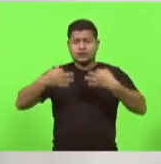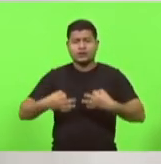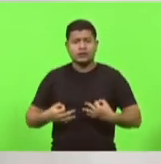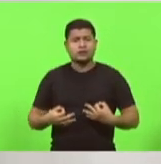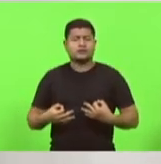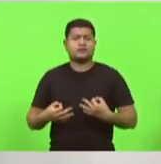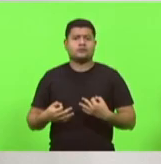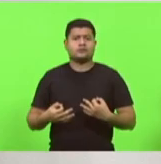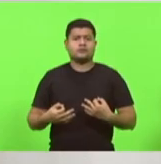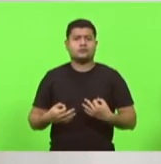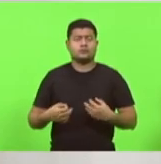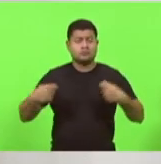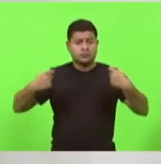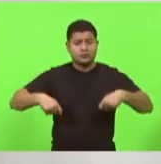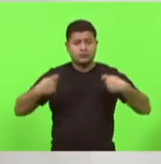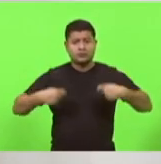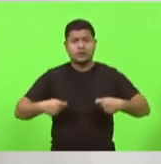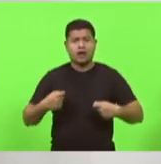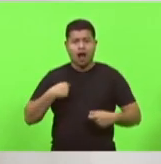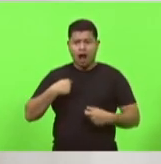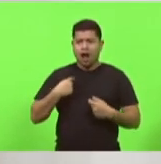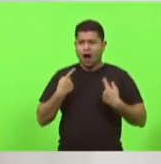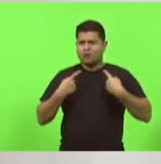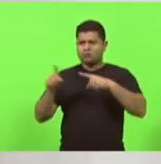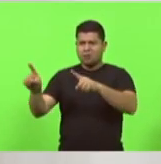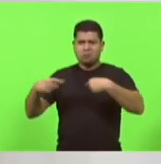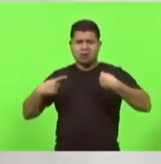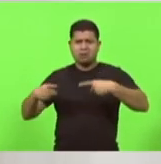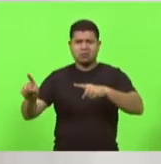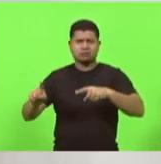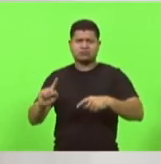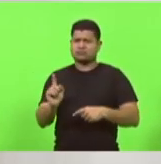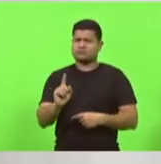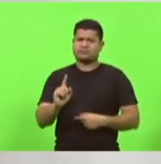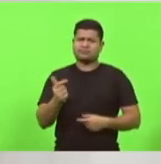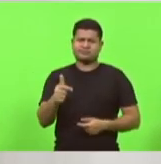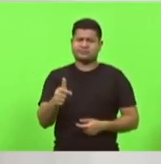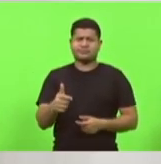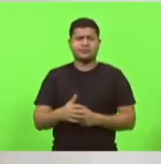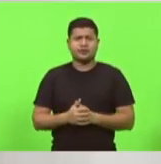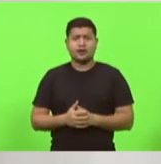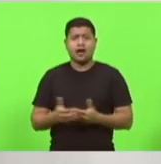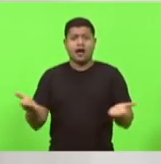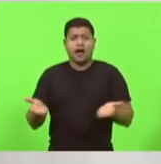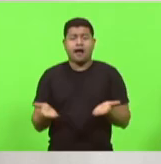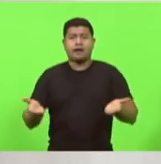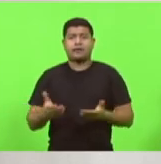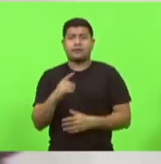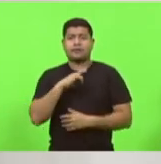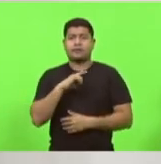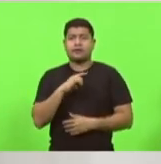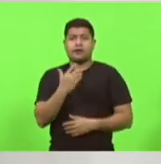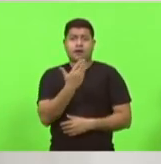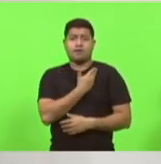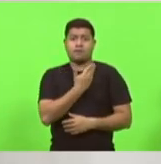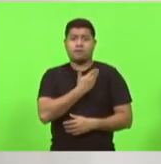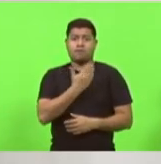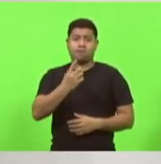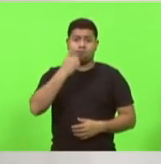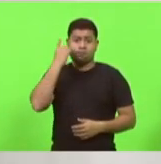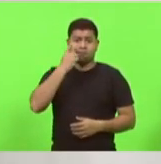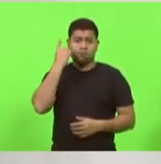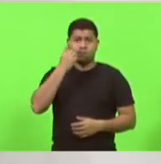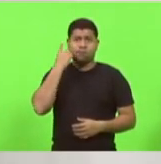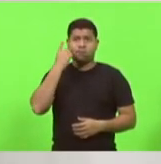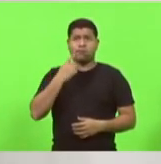necessário. Não é um contra o outro. Então, agora, tem até colega deputado fazendo parecer